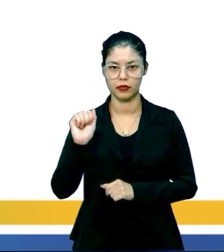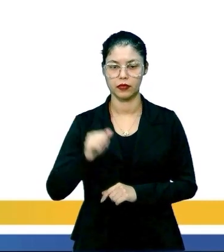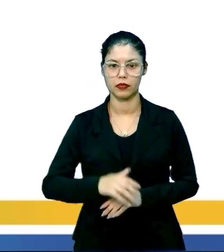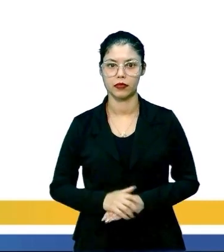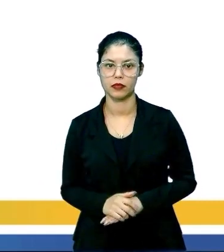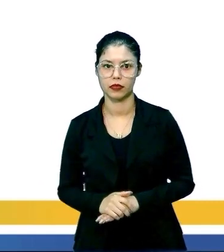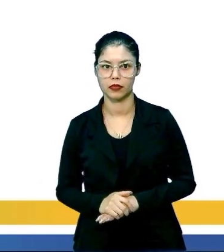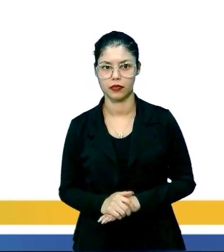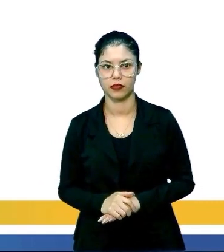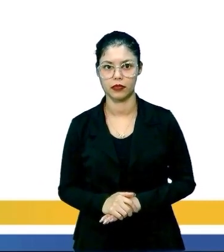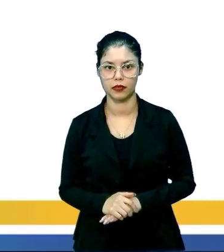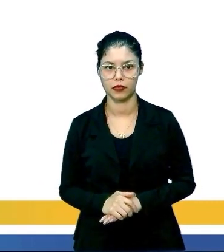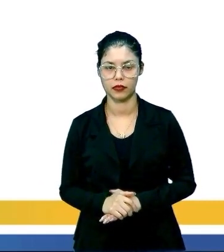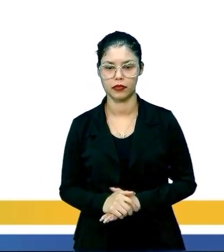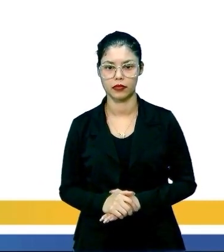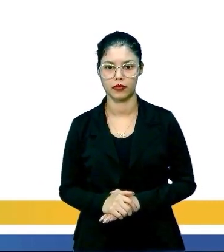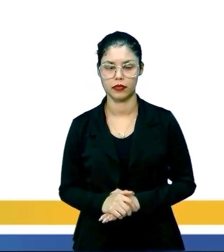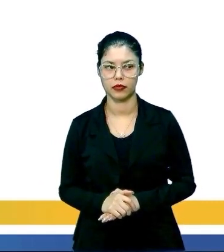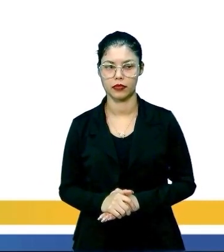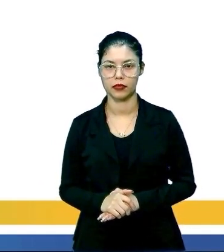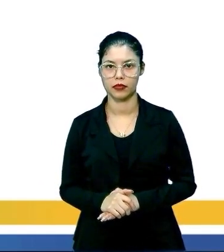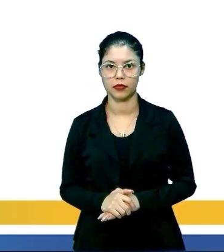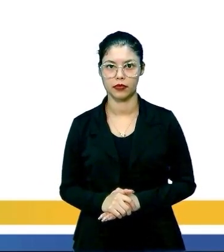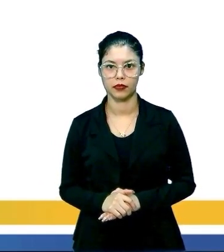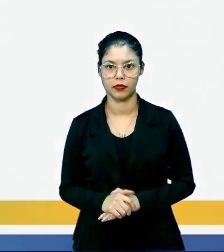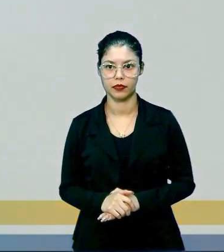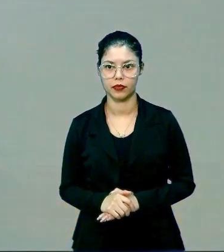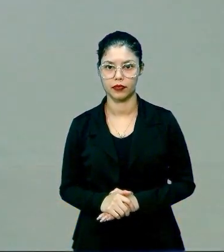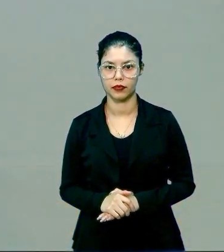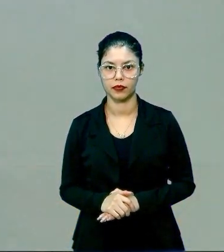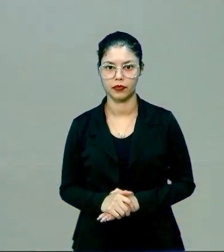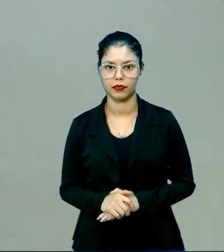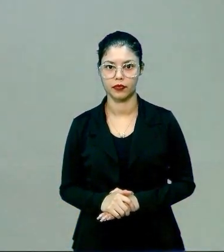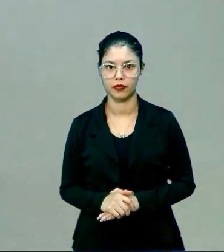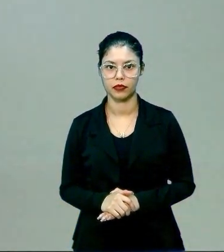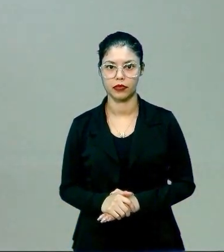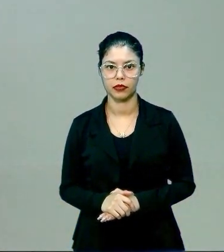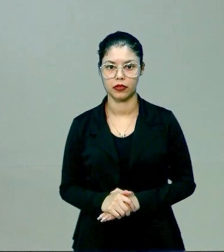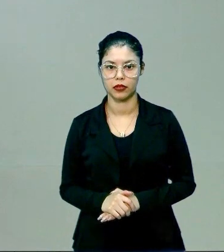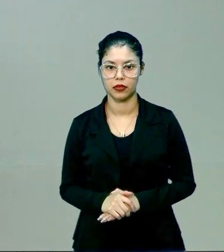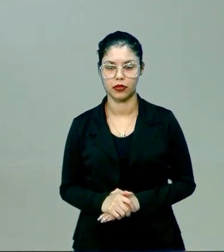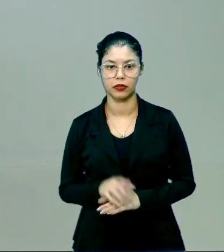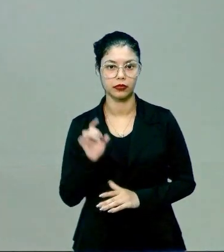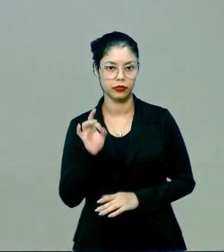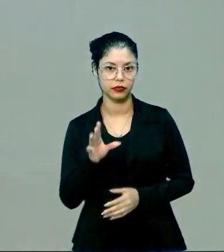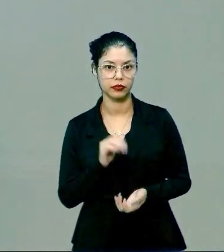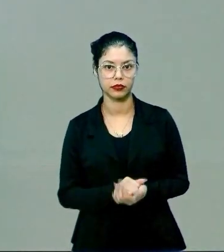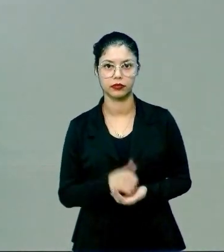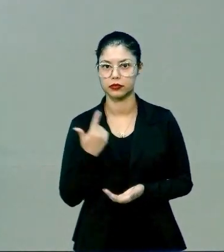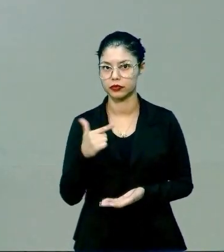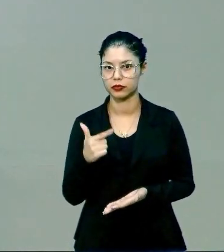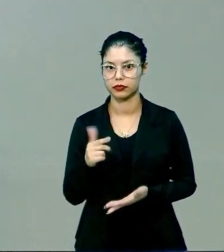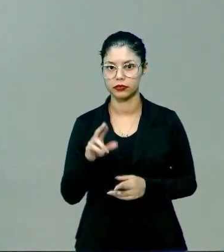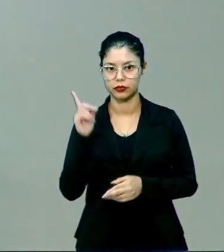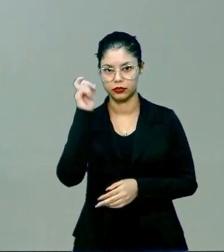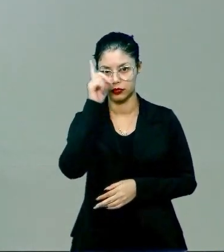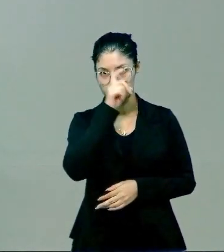Portanto, aí, a nossa alternativa correta é a letra A. Então, olha só, pessoal, não tem